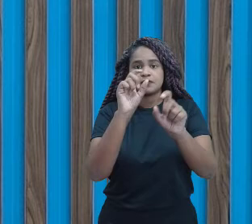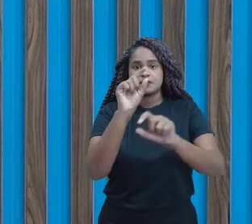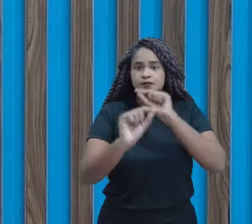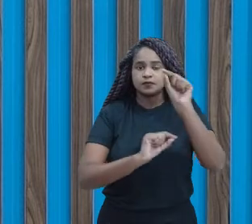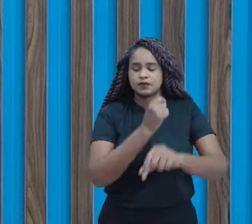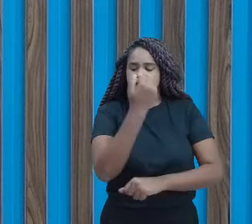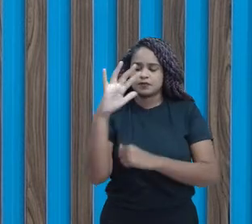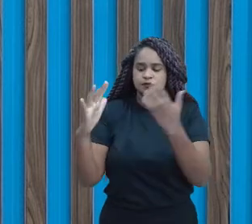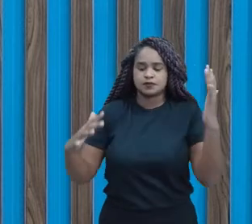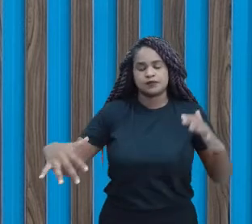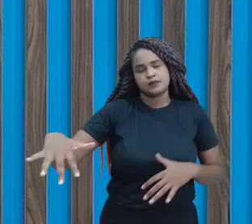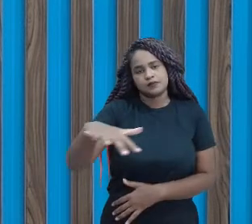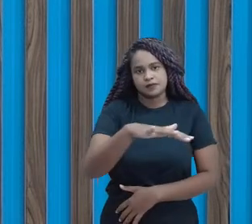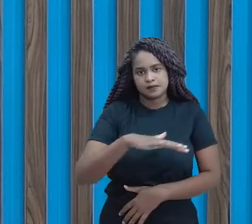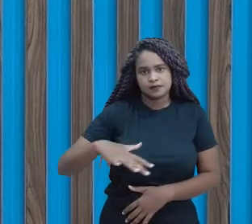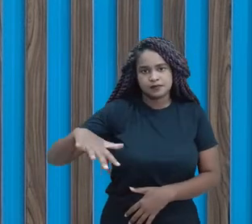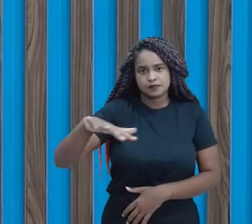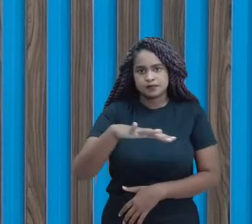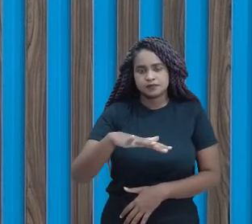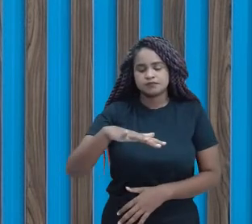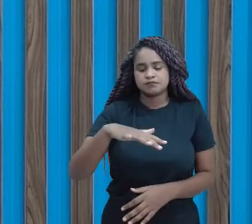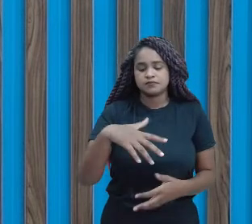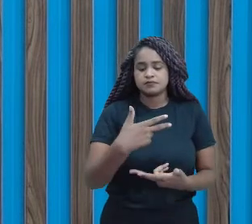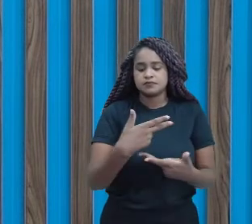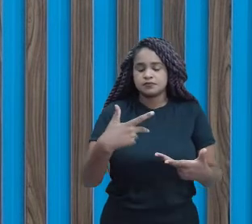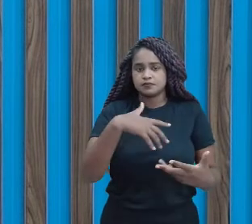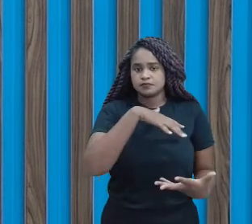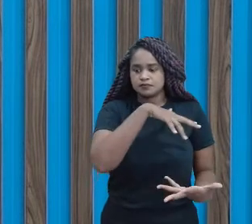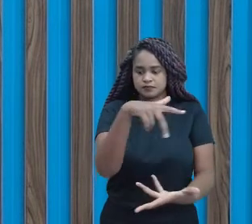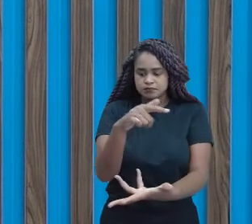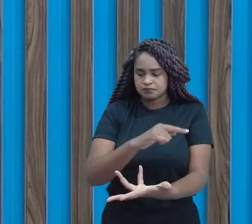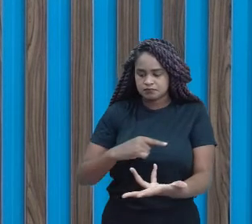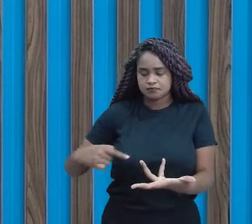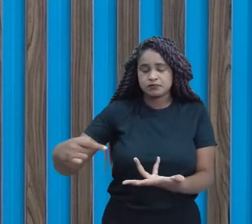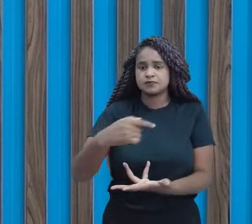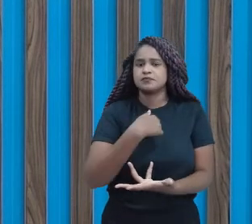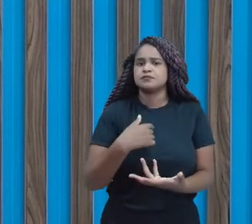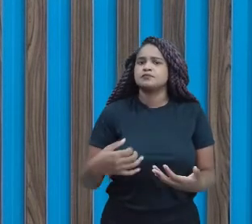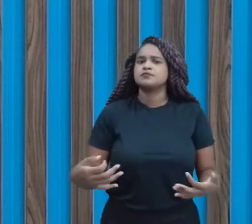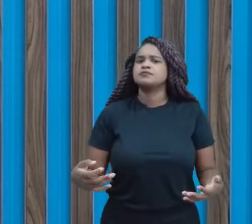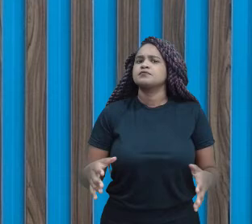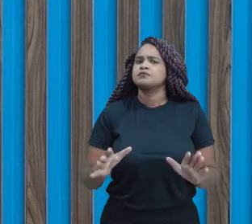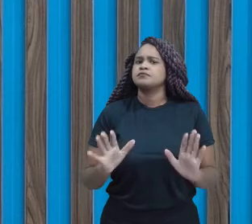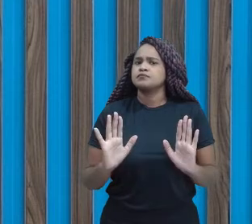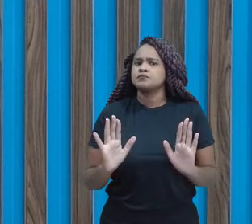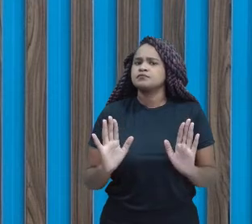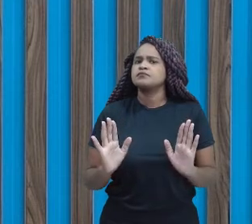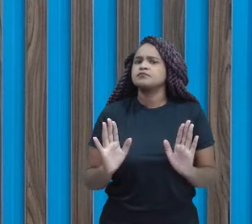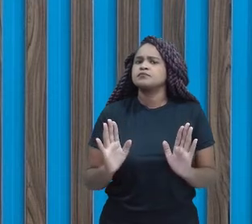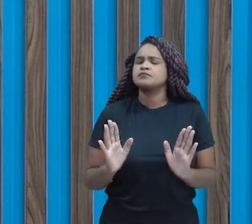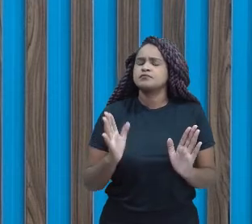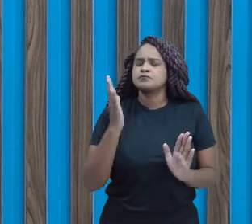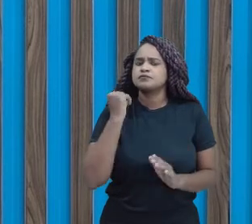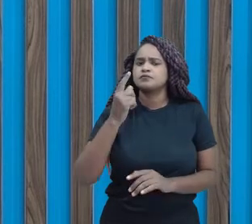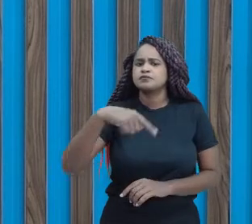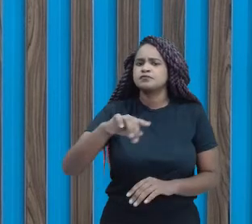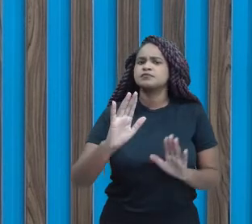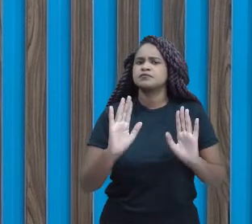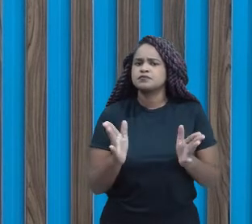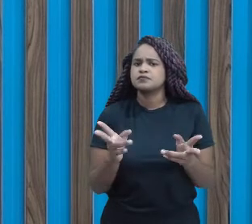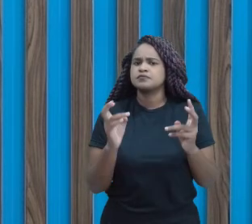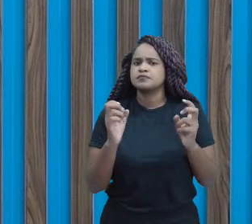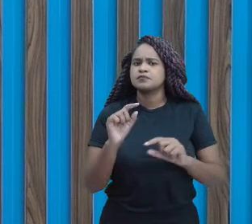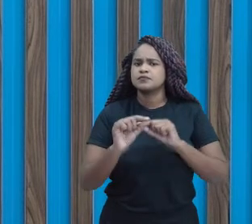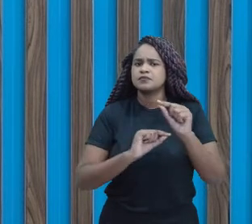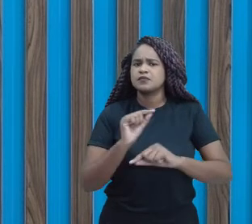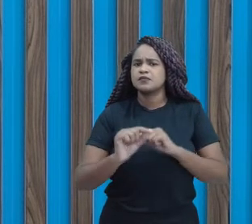o mundo hoje, né, vem sofrendo. Tenho certeza que você já tem percebido que o tempo às vezes está meio louco, né? Vocês estão chovendo